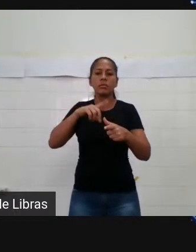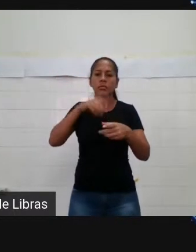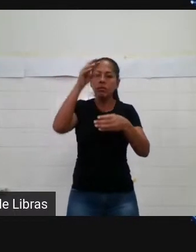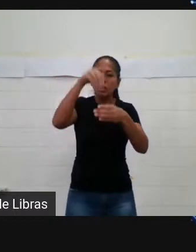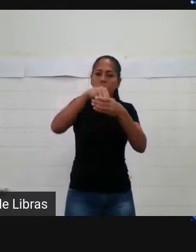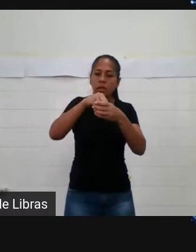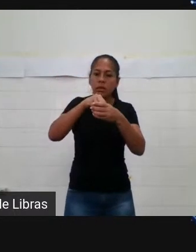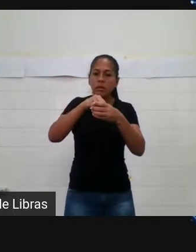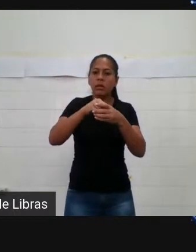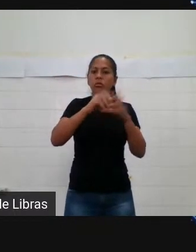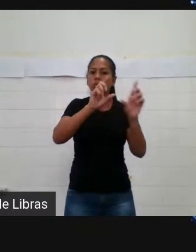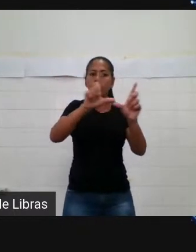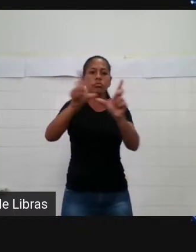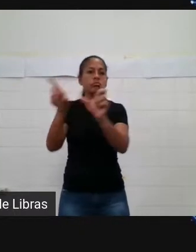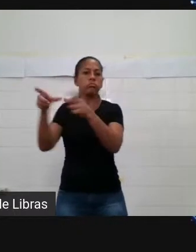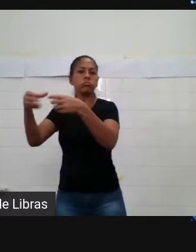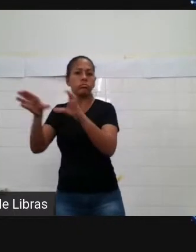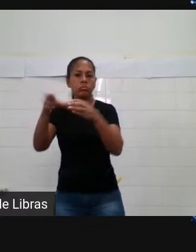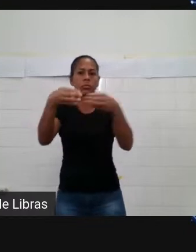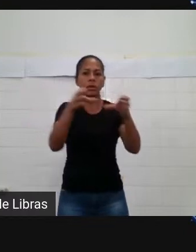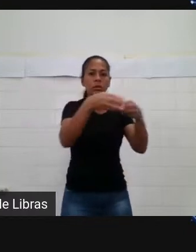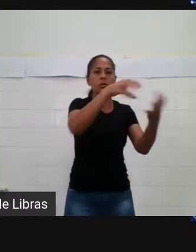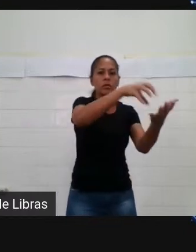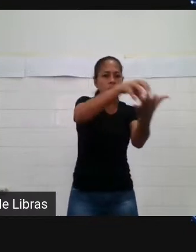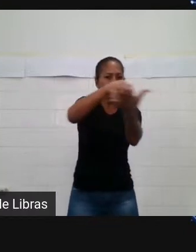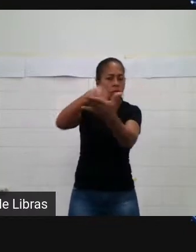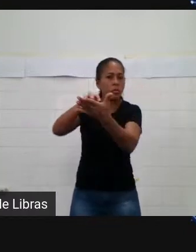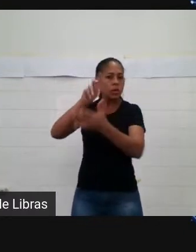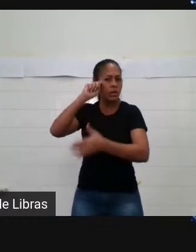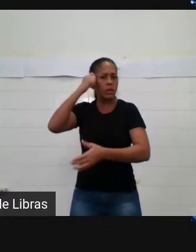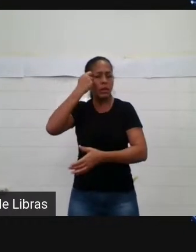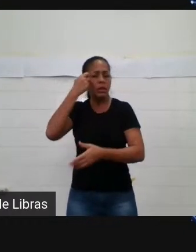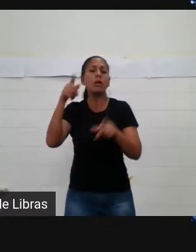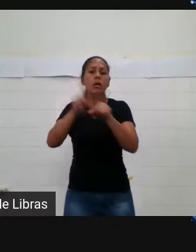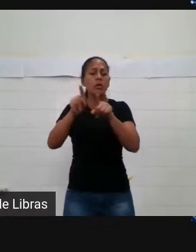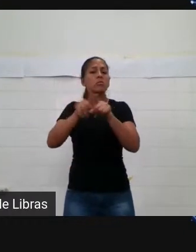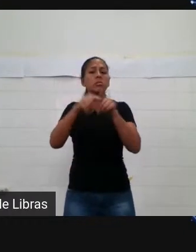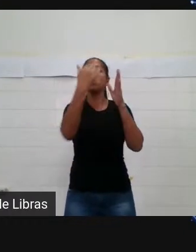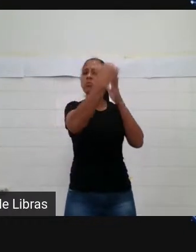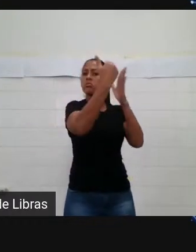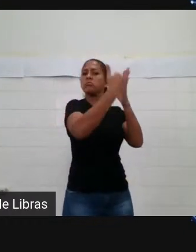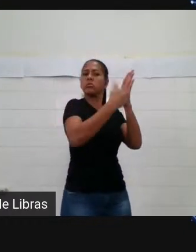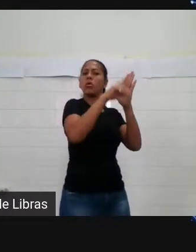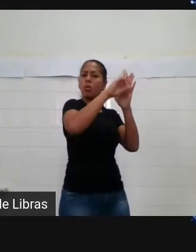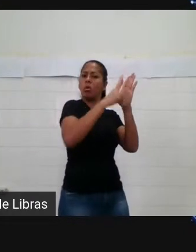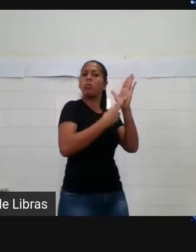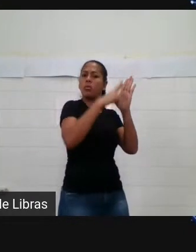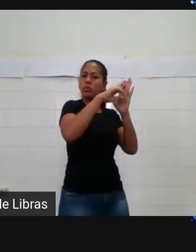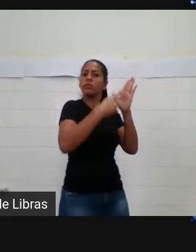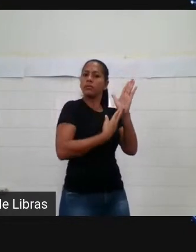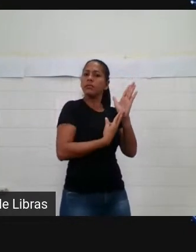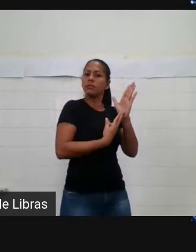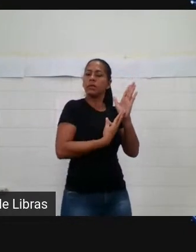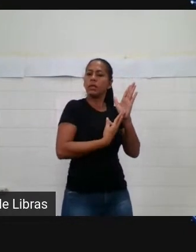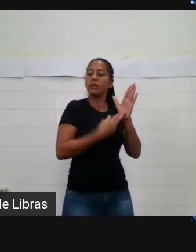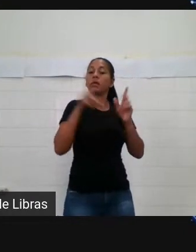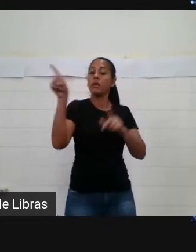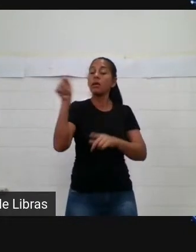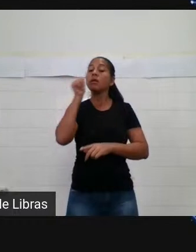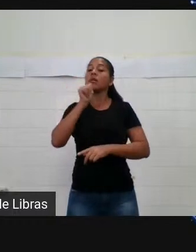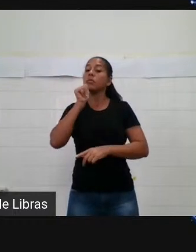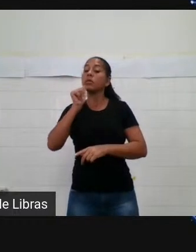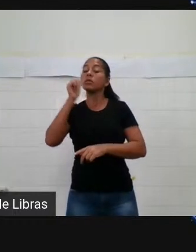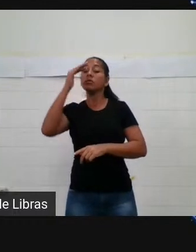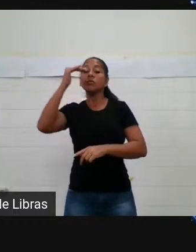comunidades negras, que podem servir para a instrução, inclusive. A Conceição Evaristo,